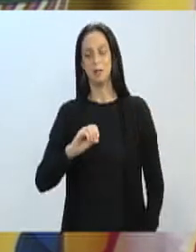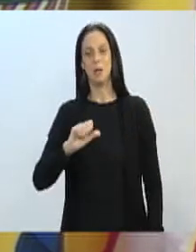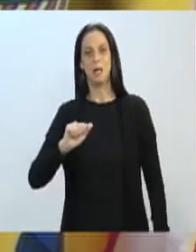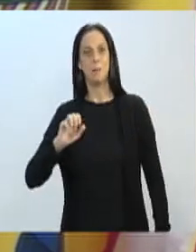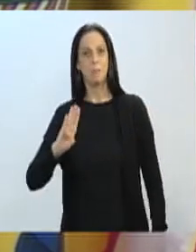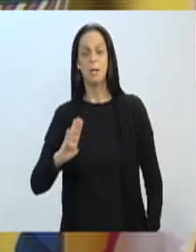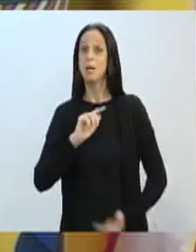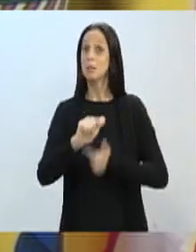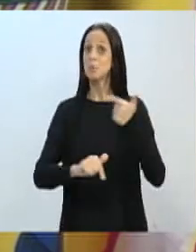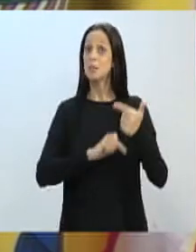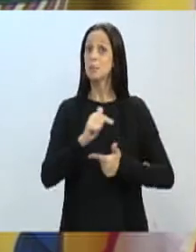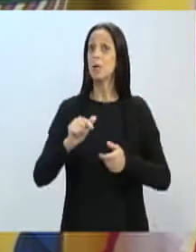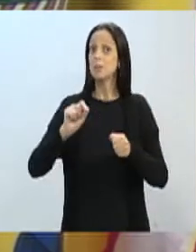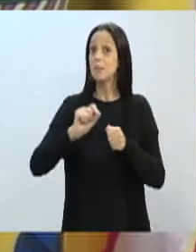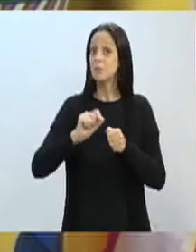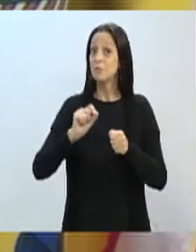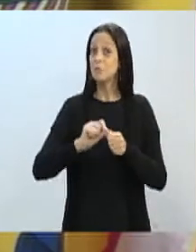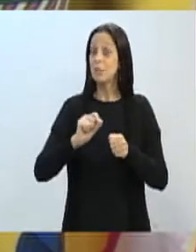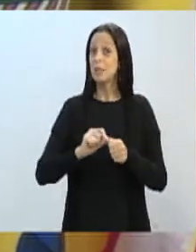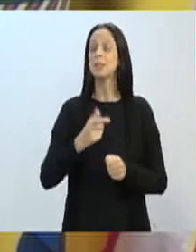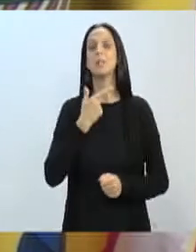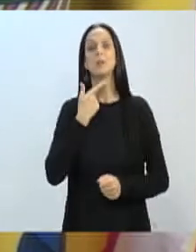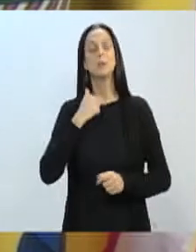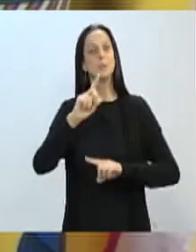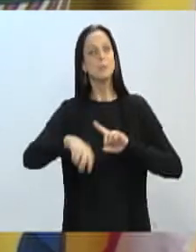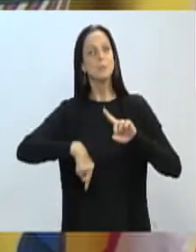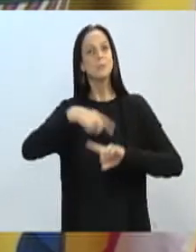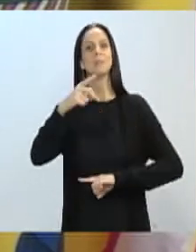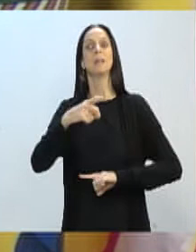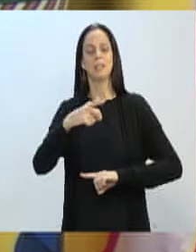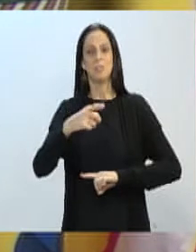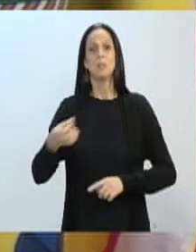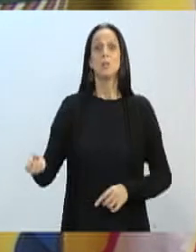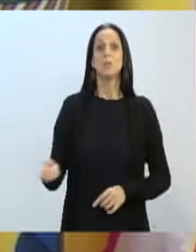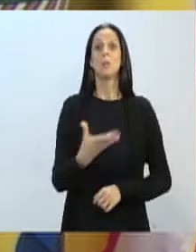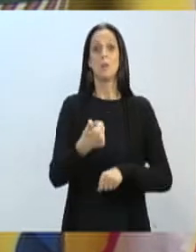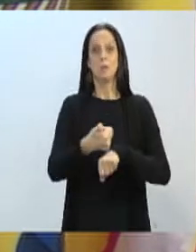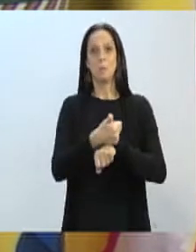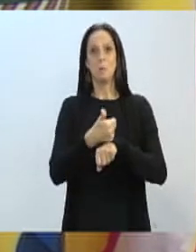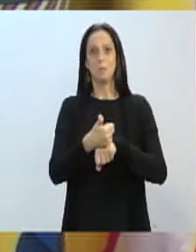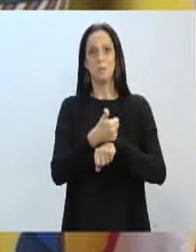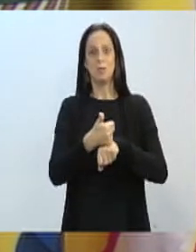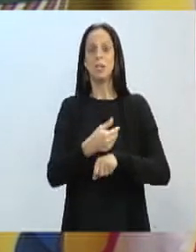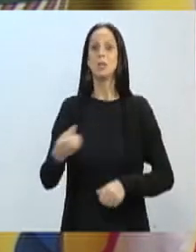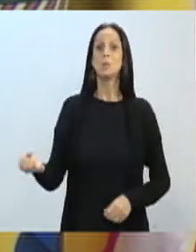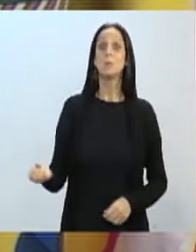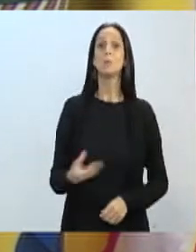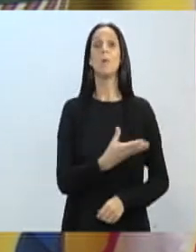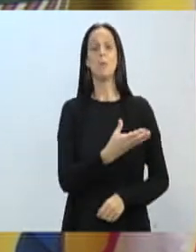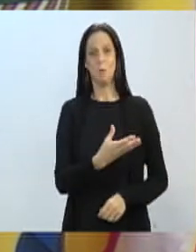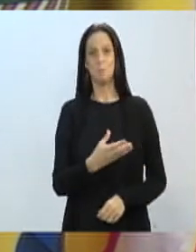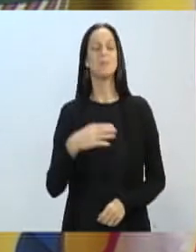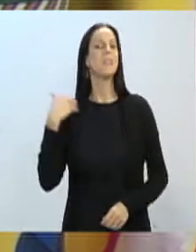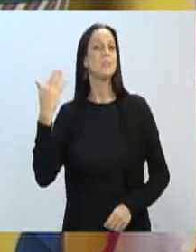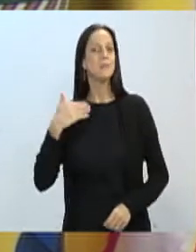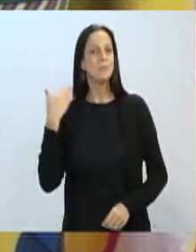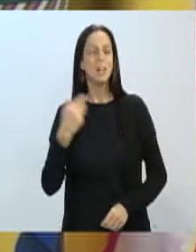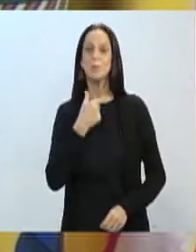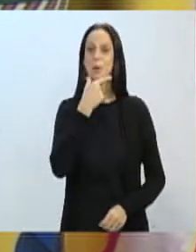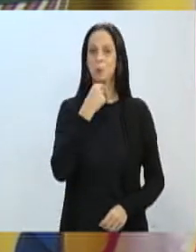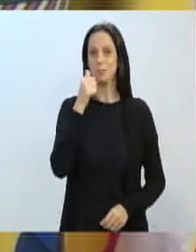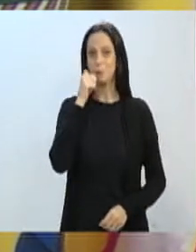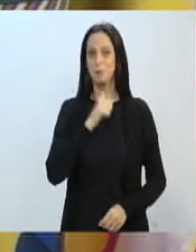Blumenau trabalho que vem realizando desejo todo sucesso do mundo esses novos profissionais esses novos advogados e advogados e